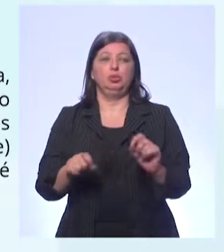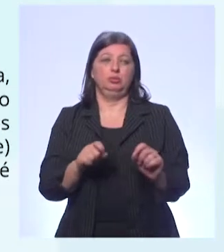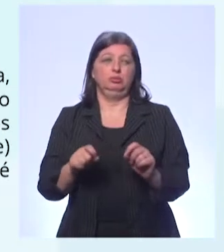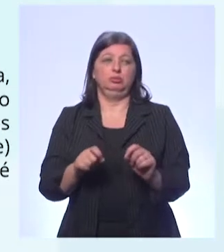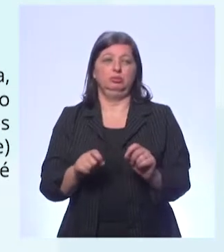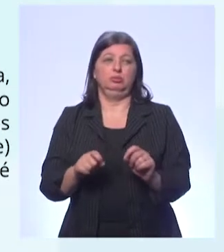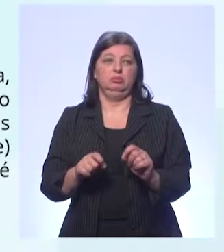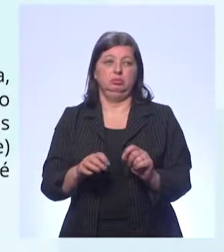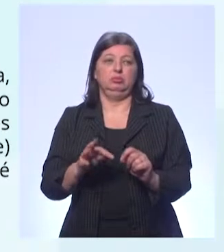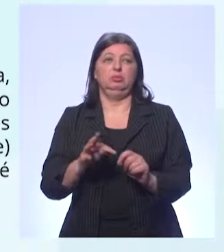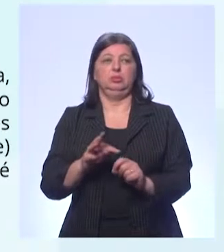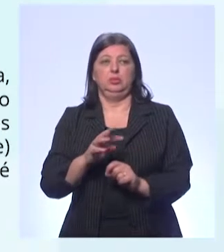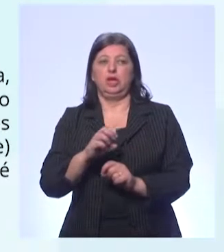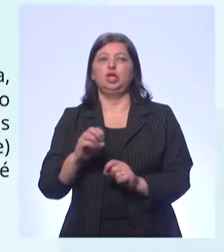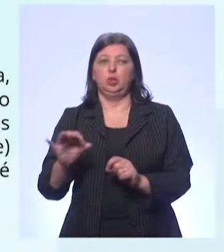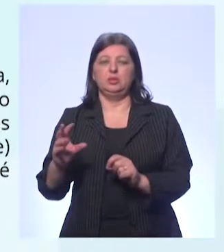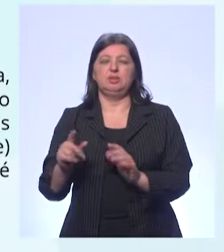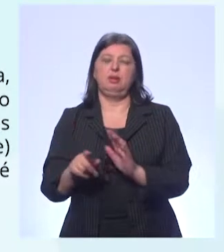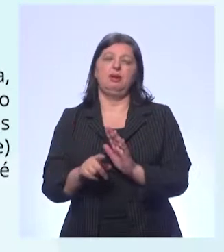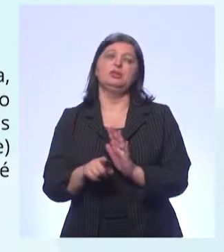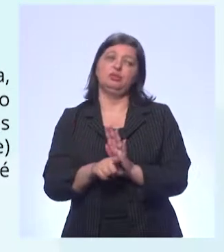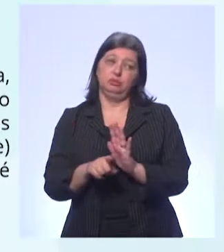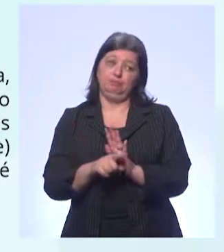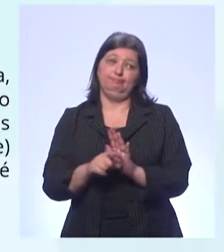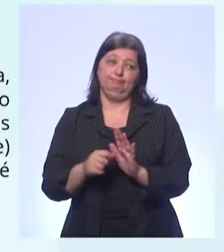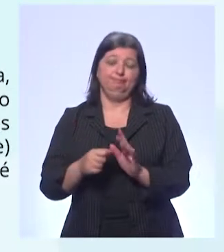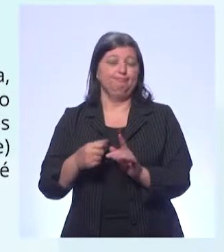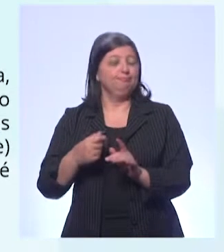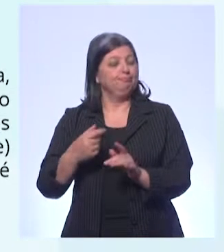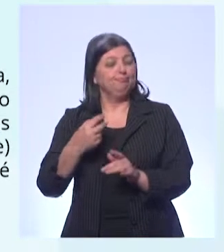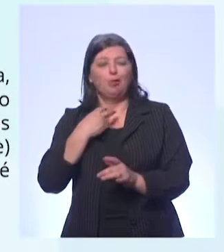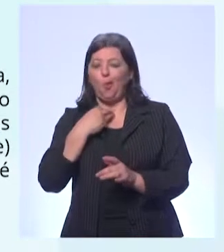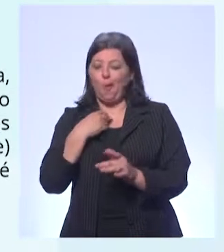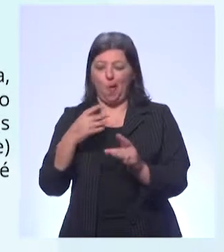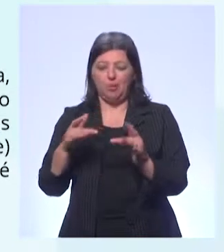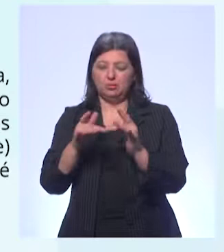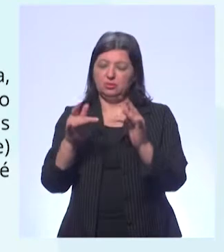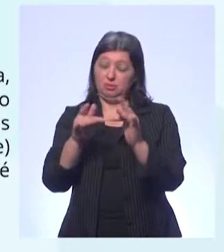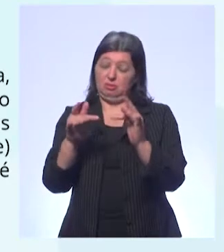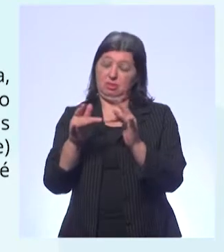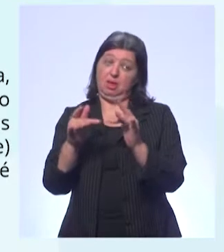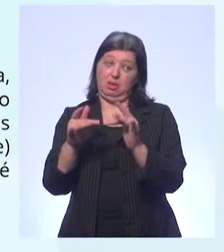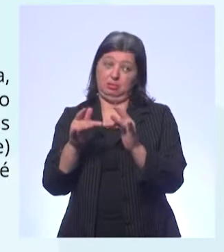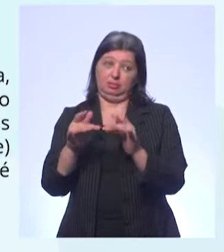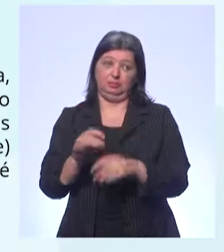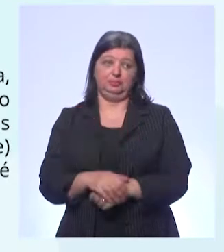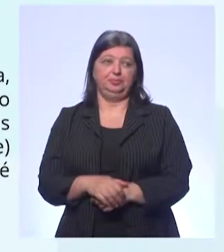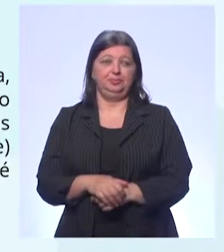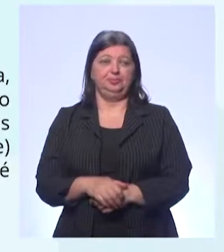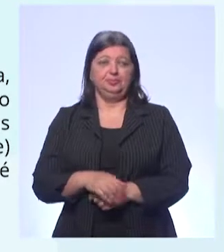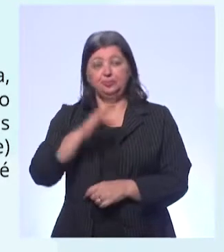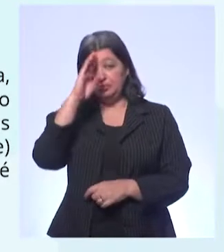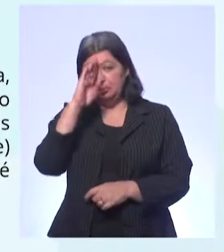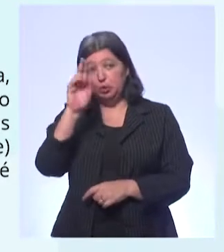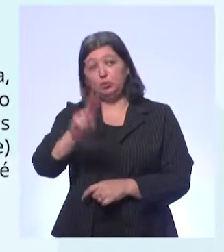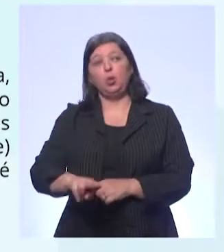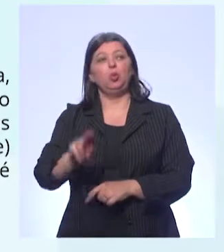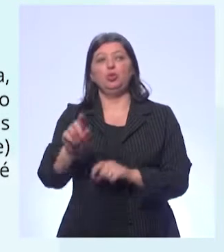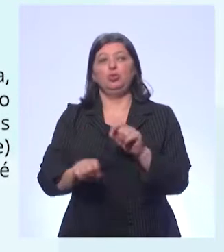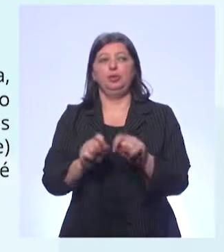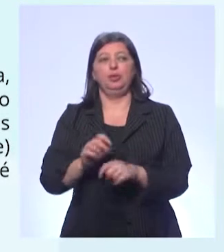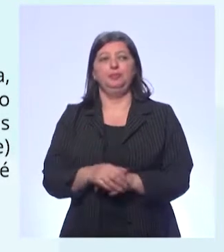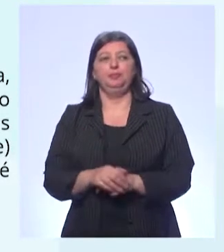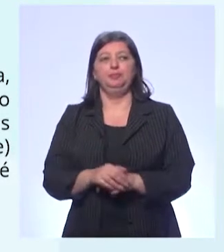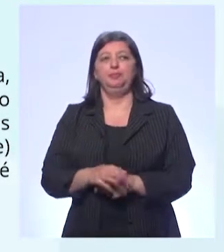tem a toxicidade do cobre, porque eu não posso estar em tanto contato com o cobre. Principal uso, o cobre ele é